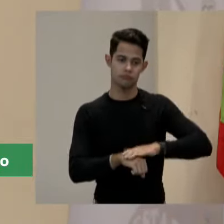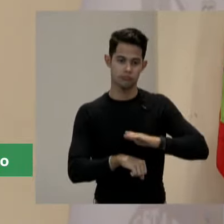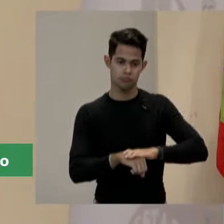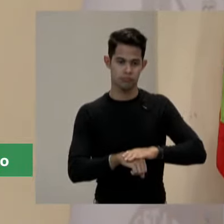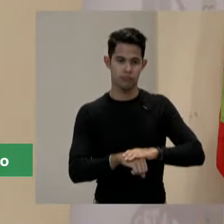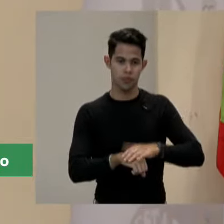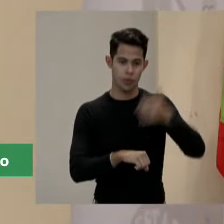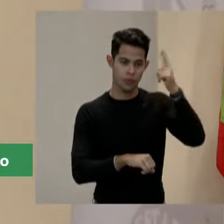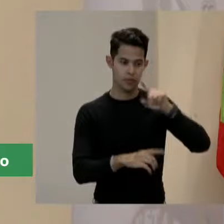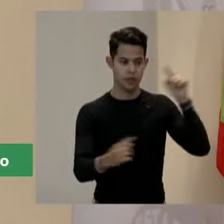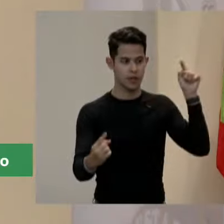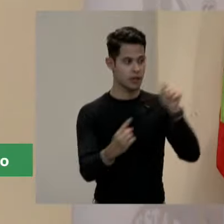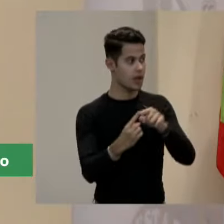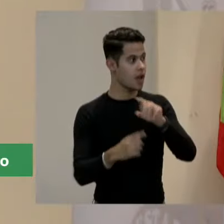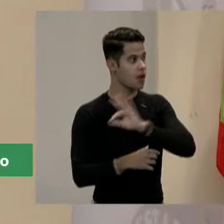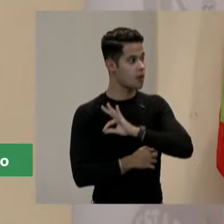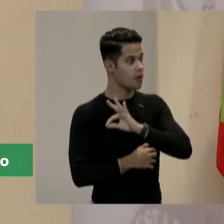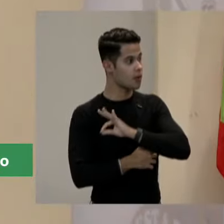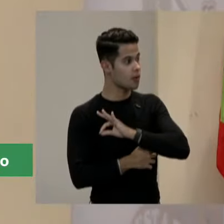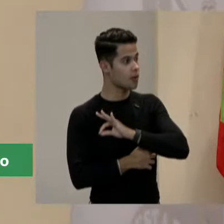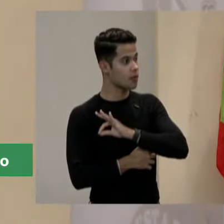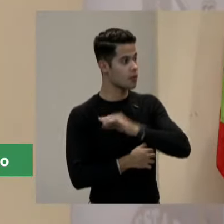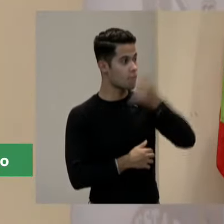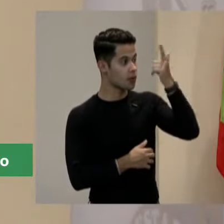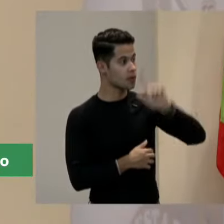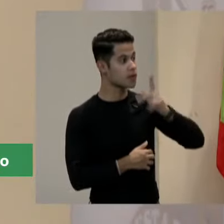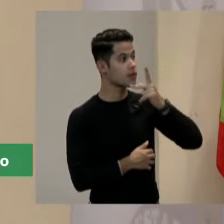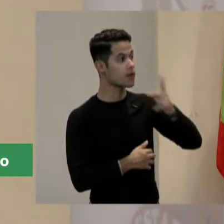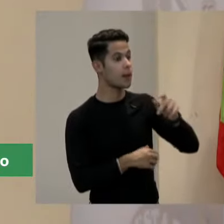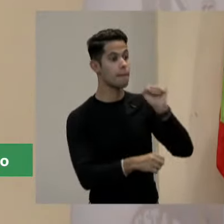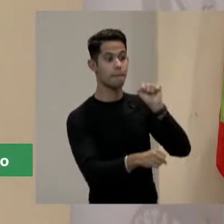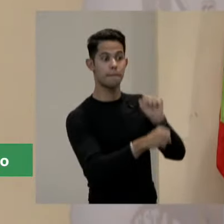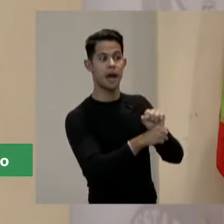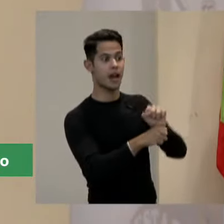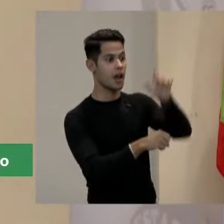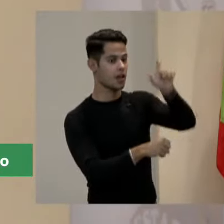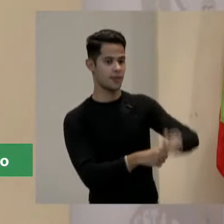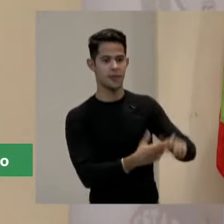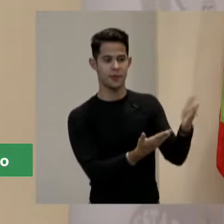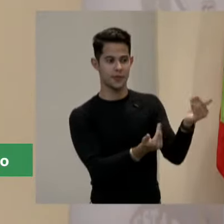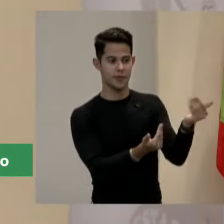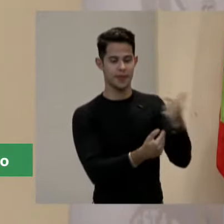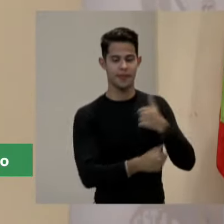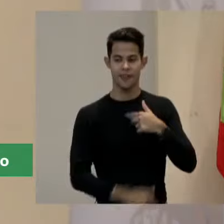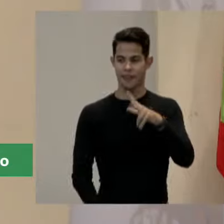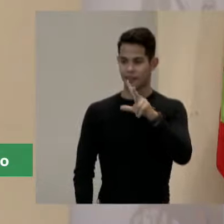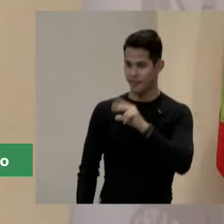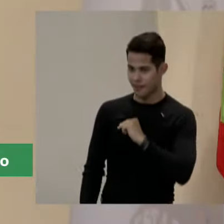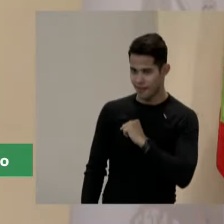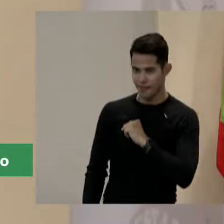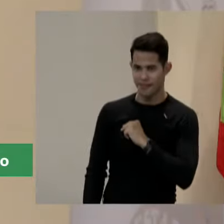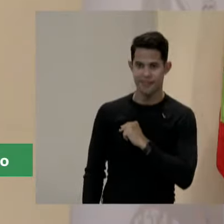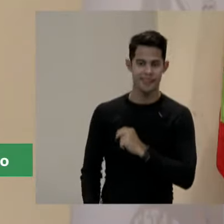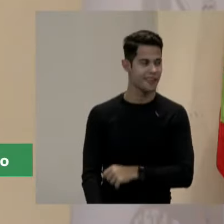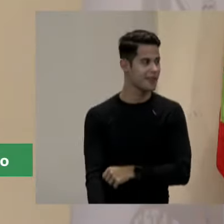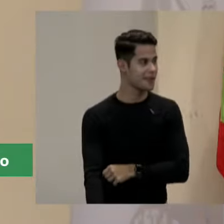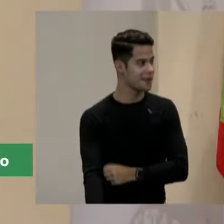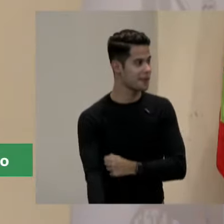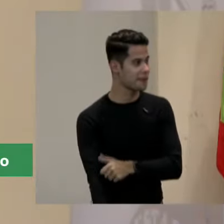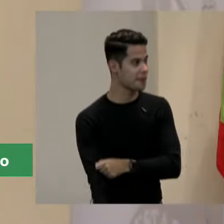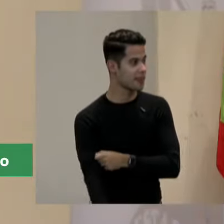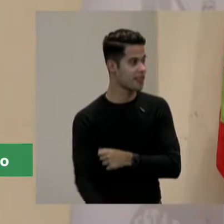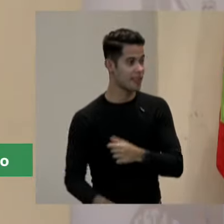alcança. E o policial pegou no meu ombro e disse, parado, meu jovem. Eu ia para trás e falei, moço, mata